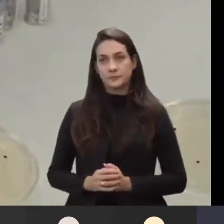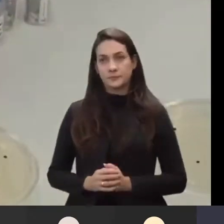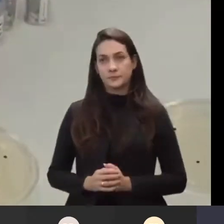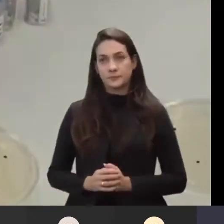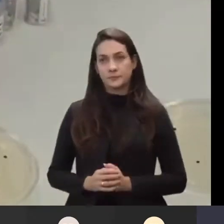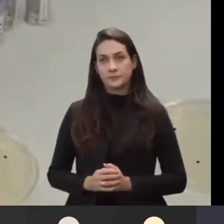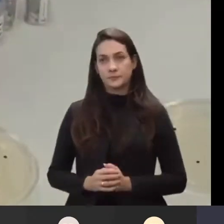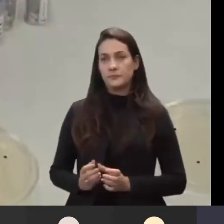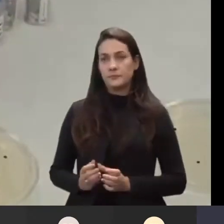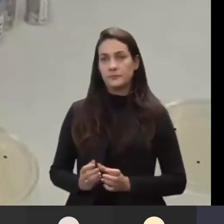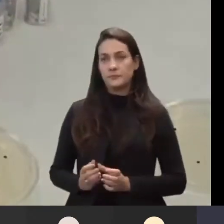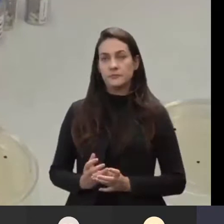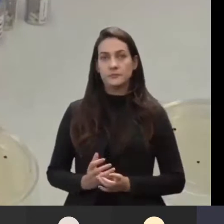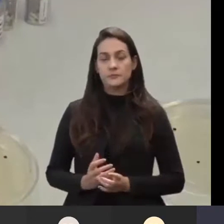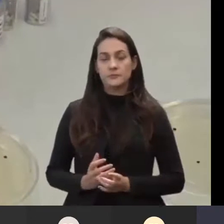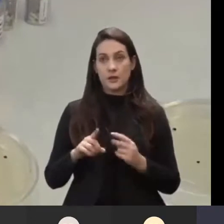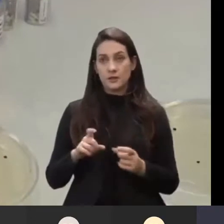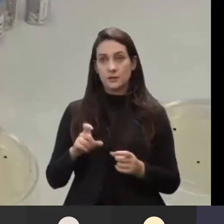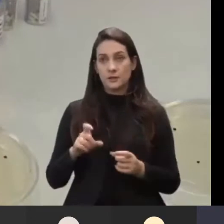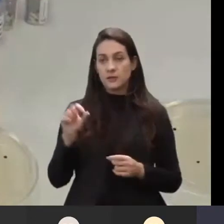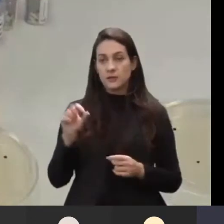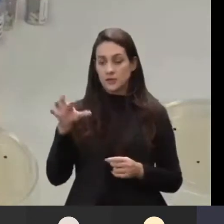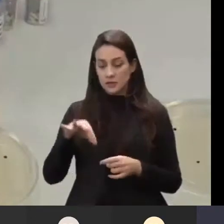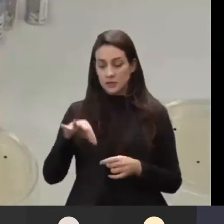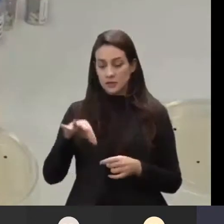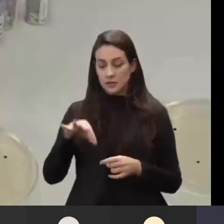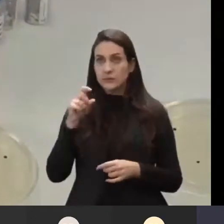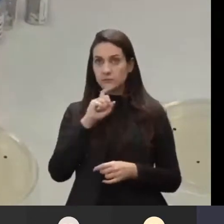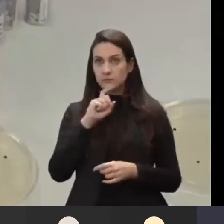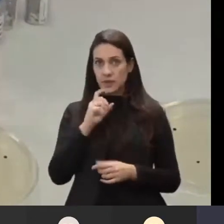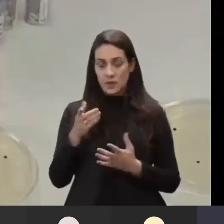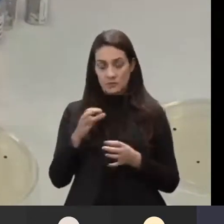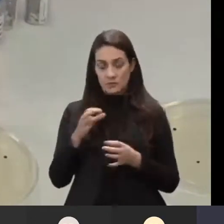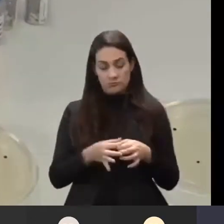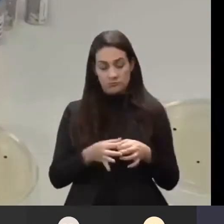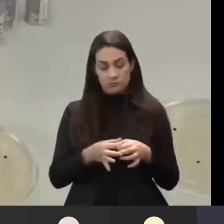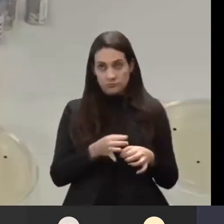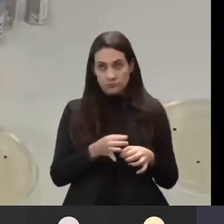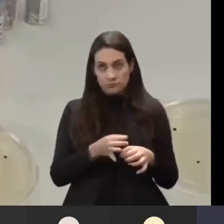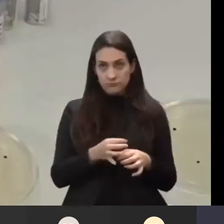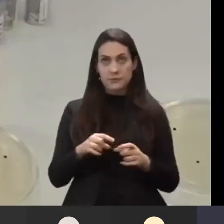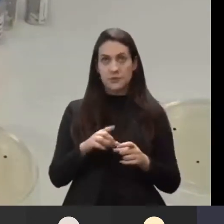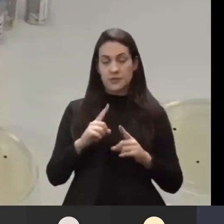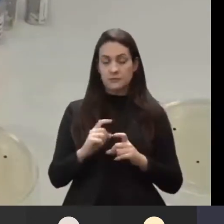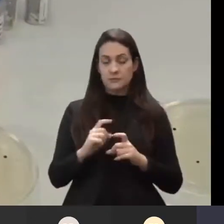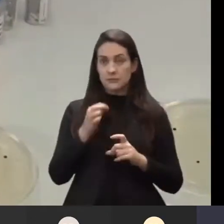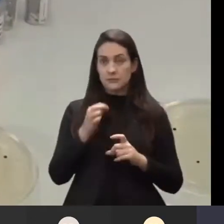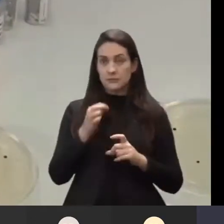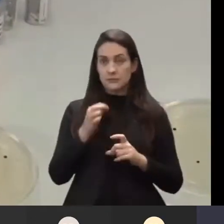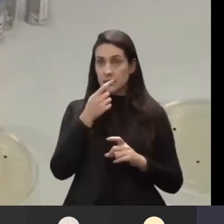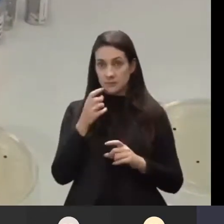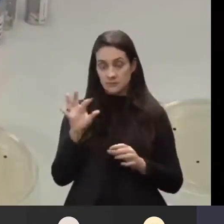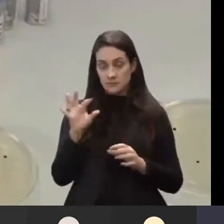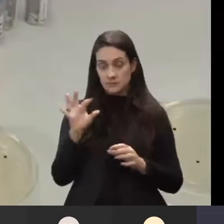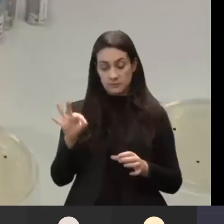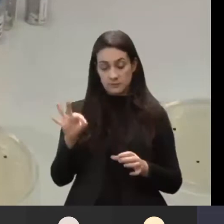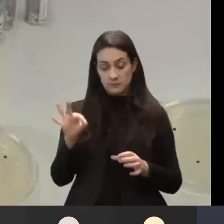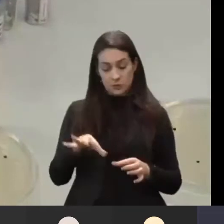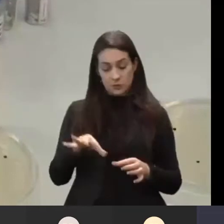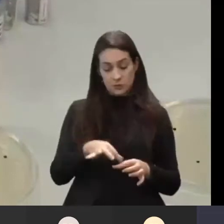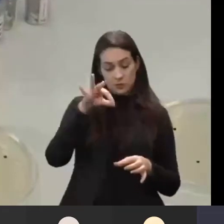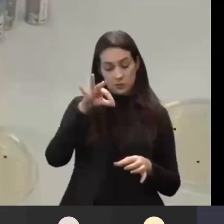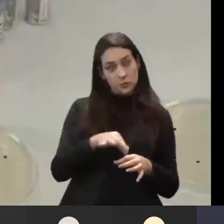E aí, então, com a pinça fria, você vai retirar um disco de antibiótico. Então, repare aí que esse disquinho ele já está pronto, ele já